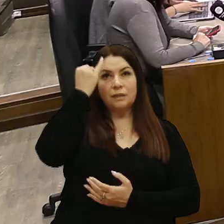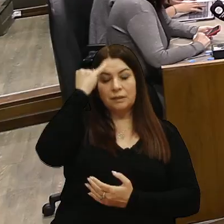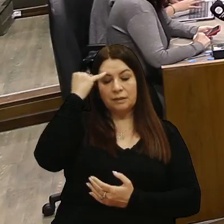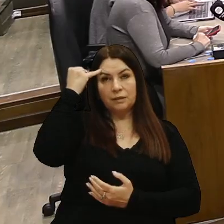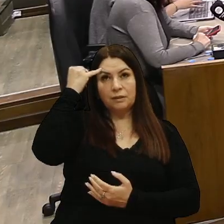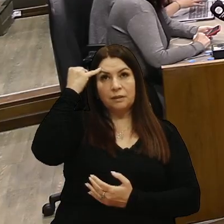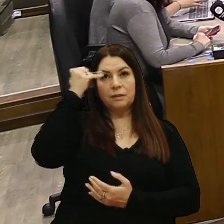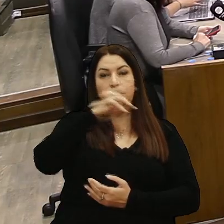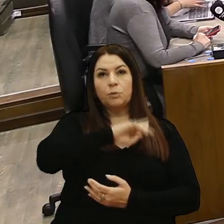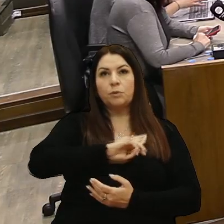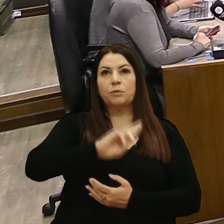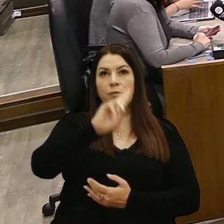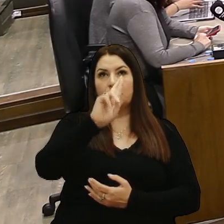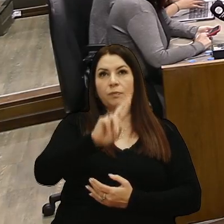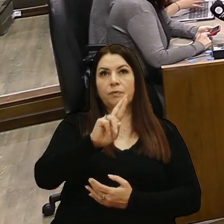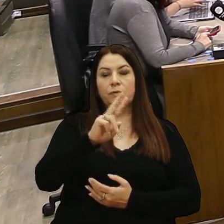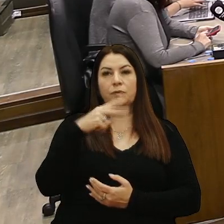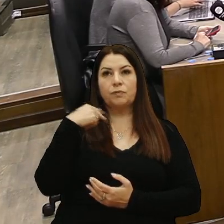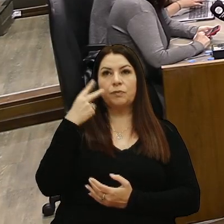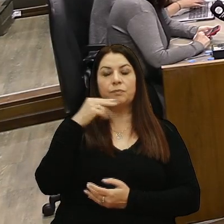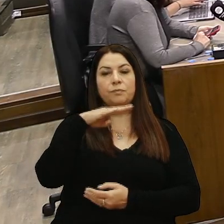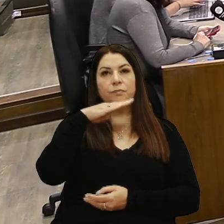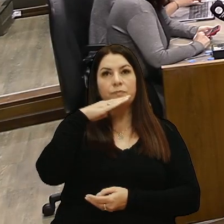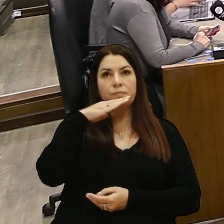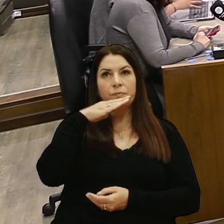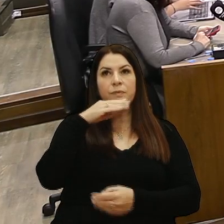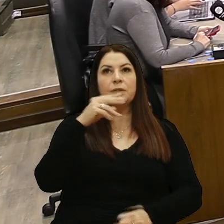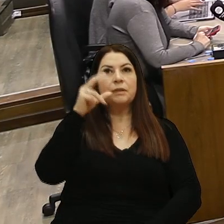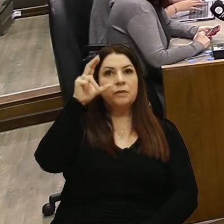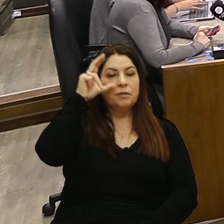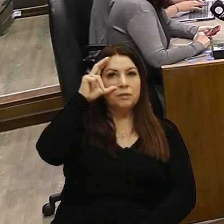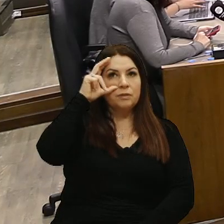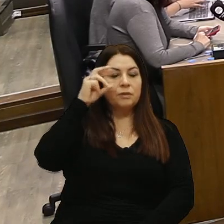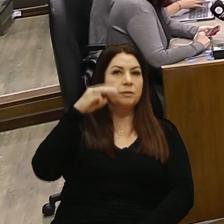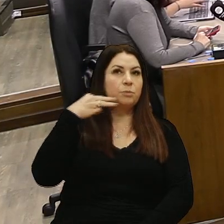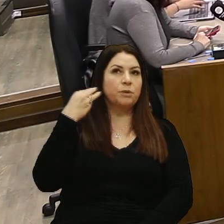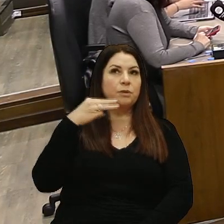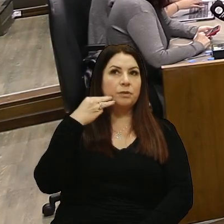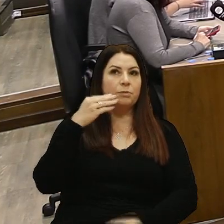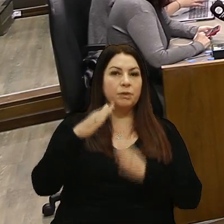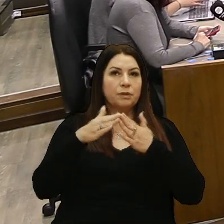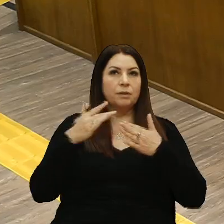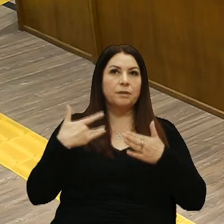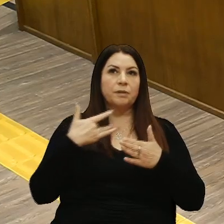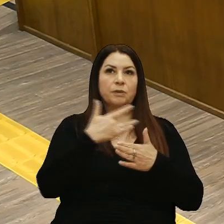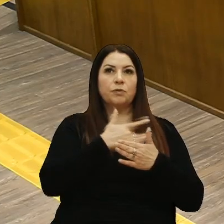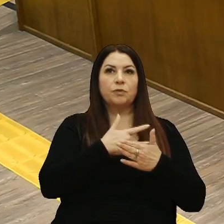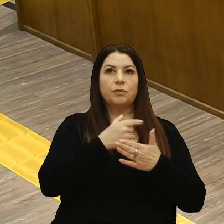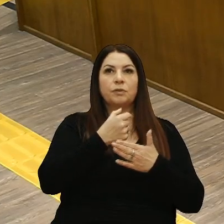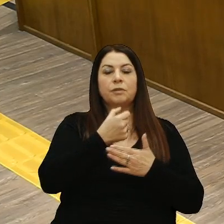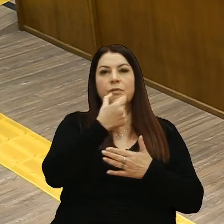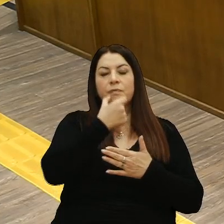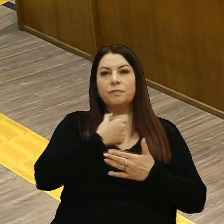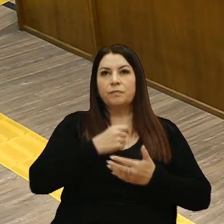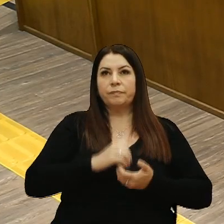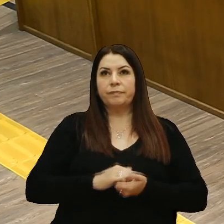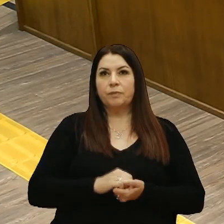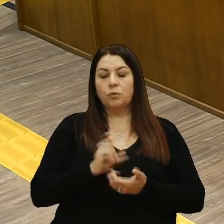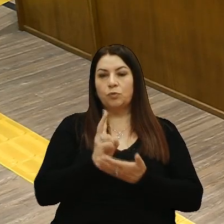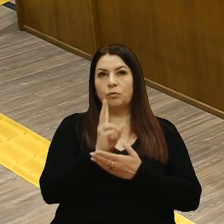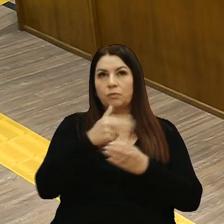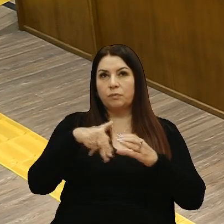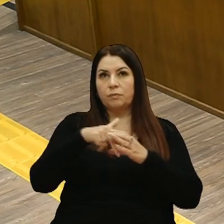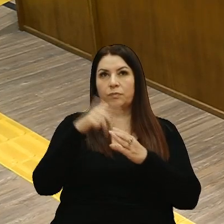D'Ambros. Representação do vereador Bortola, Sandra Boneto e Marisol Santos. Licença saúde do vereador Cristiano Becker. Segue da